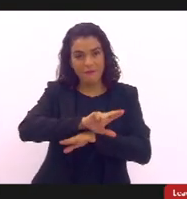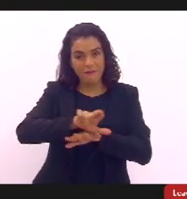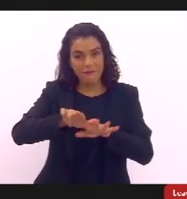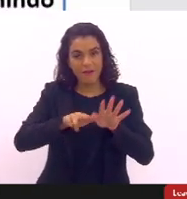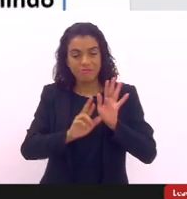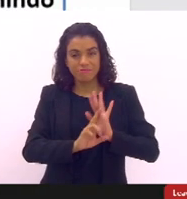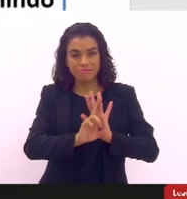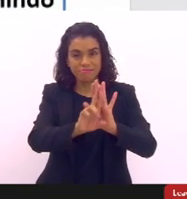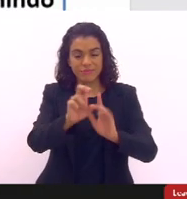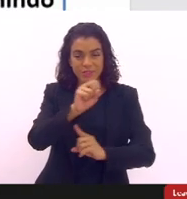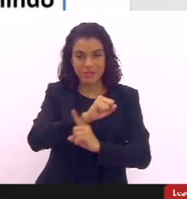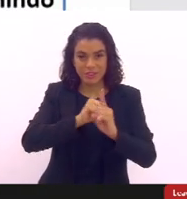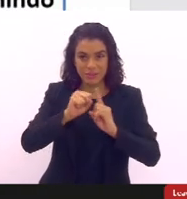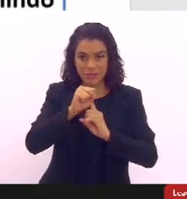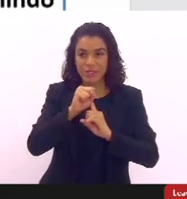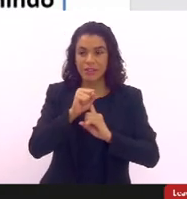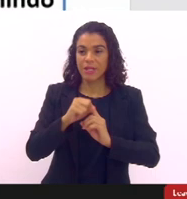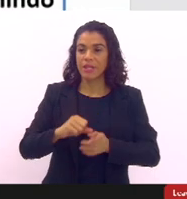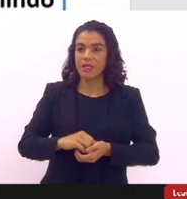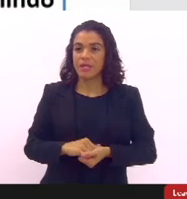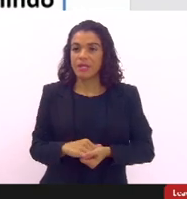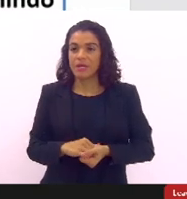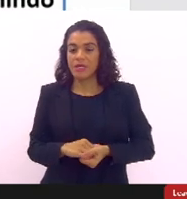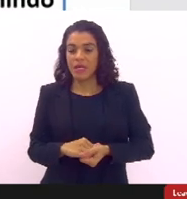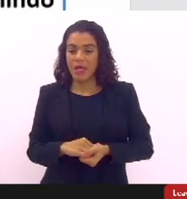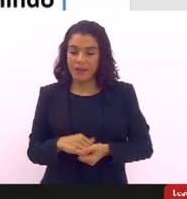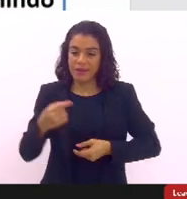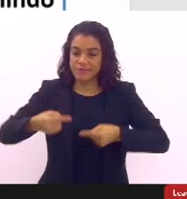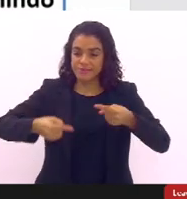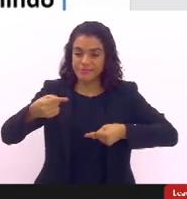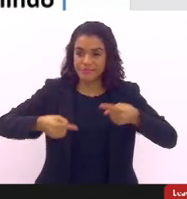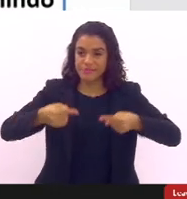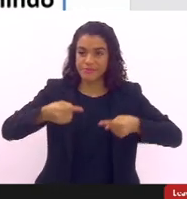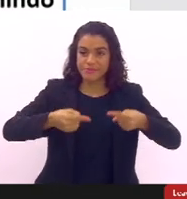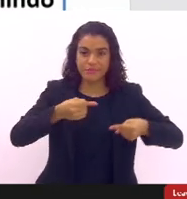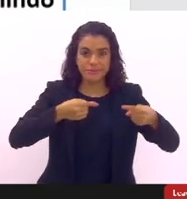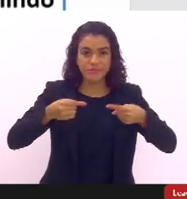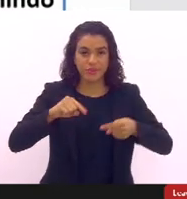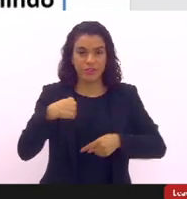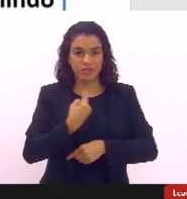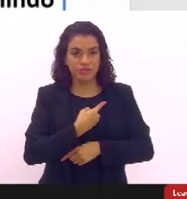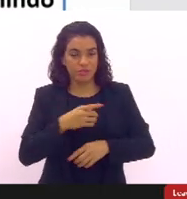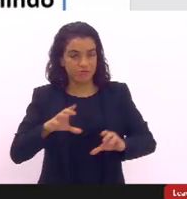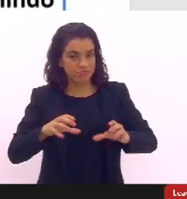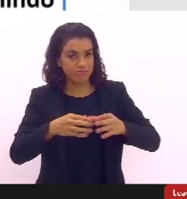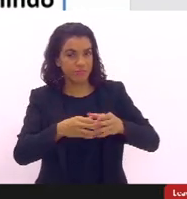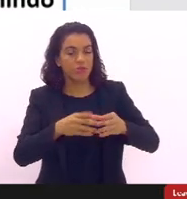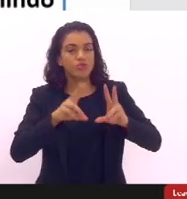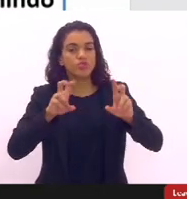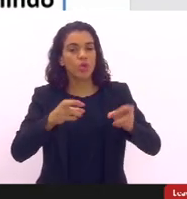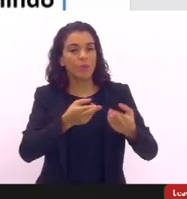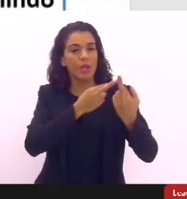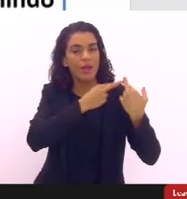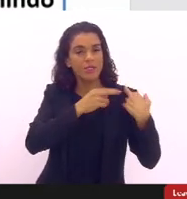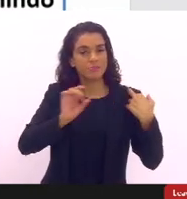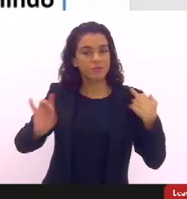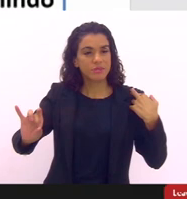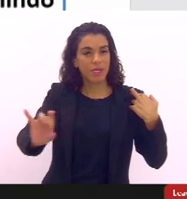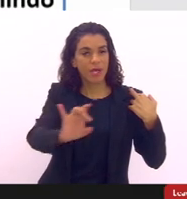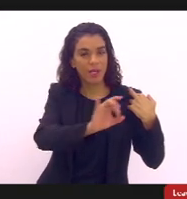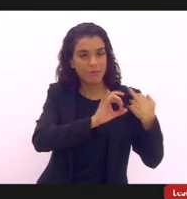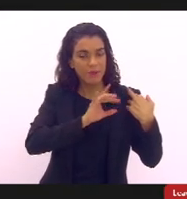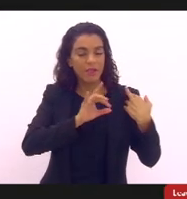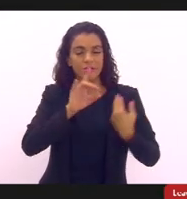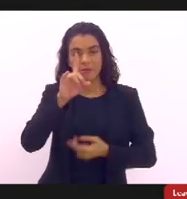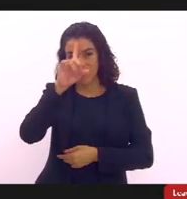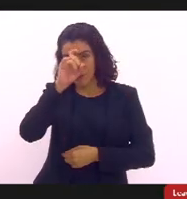aí da sociedade civil. Essa discussão que a gente está tendo, né, a respeito das atribuições do sanatório